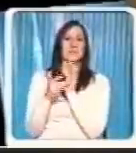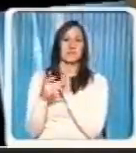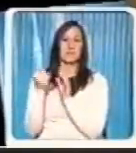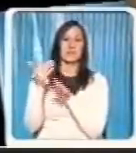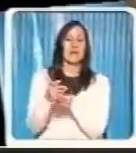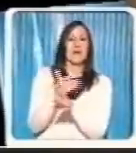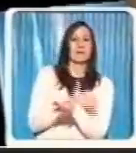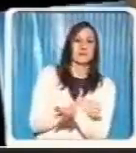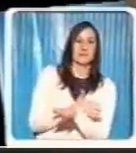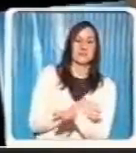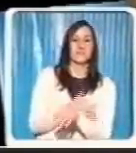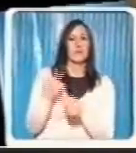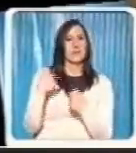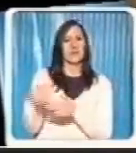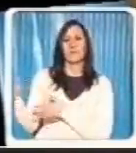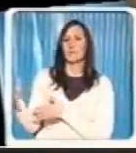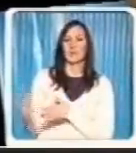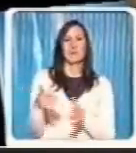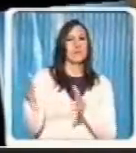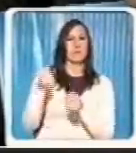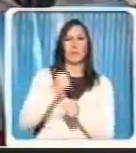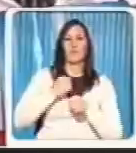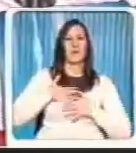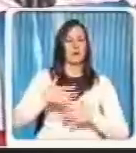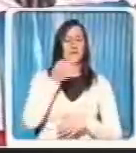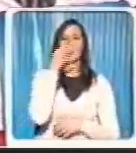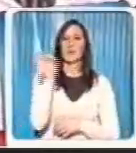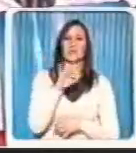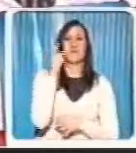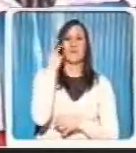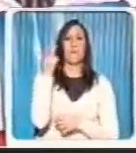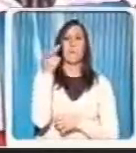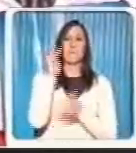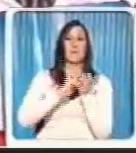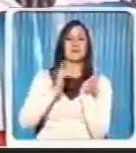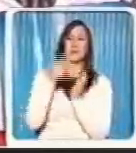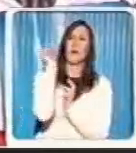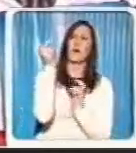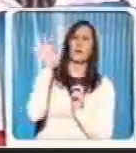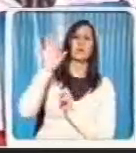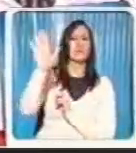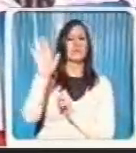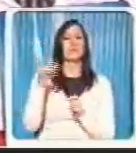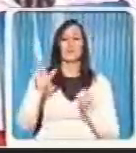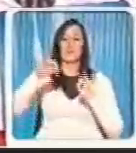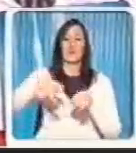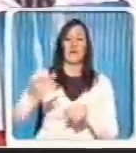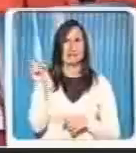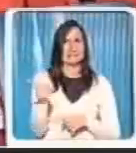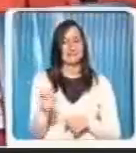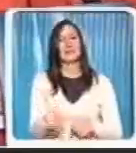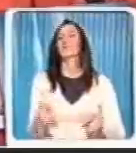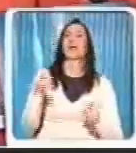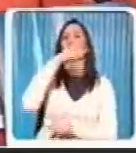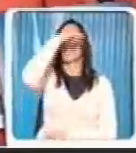E por no onde, fundo, aliás, tem uma carreira fantástica, exatamente, lá fica durante muitos anos. Ela, no fundo, acaba a sua carreira em Portugal com o filme.